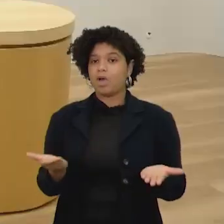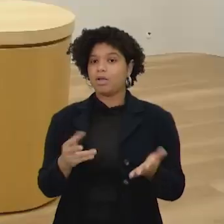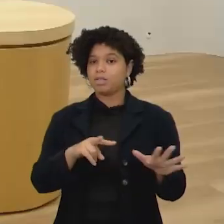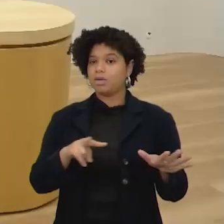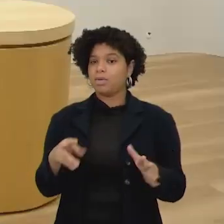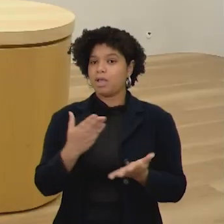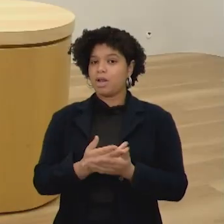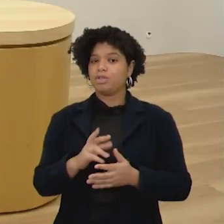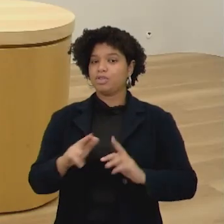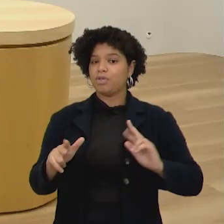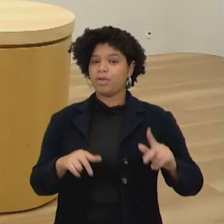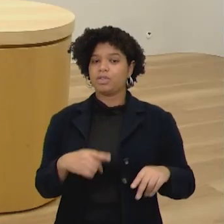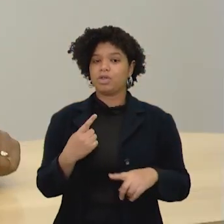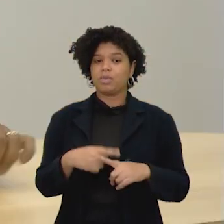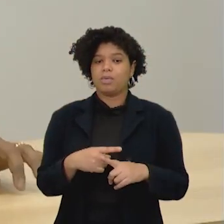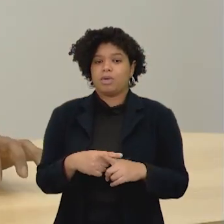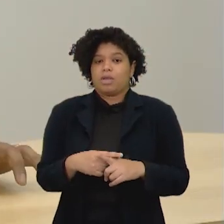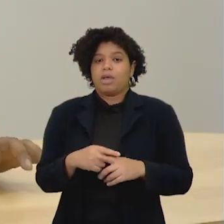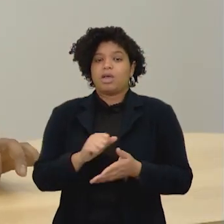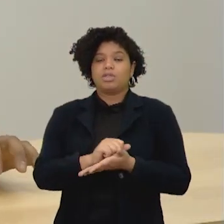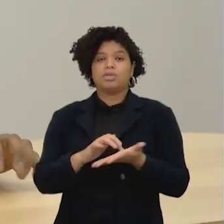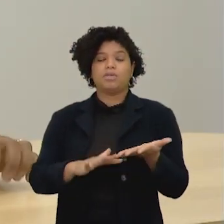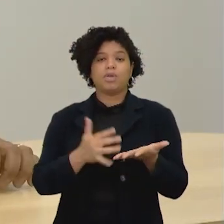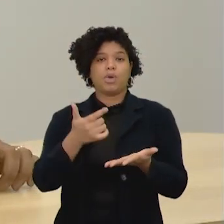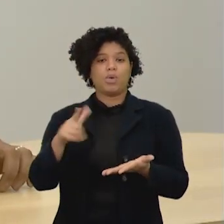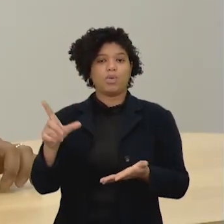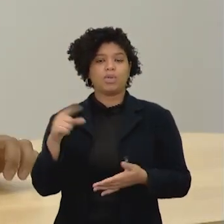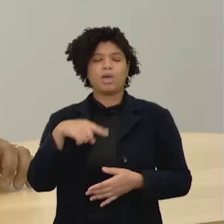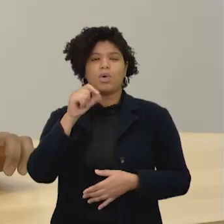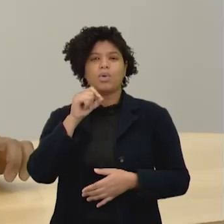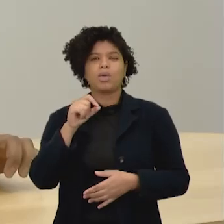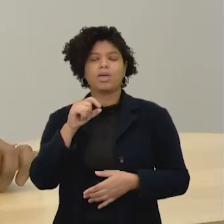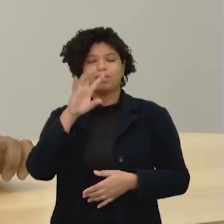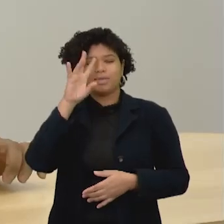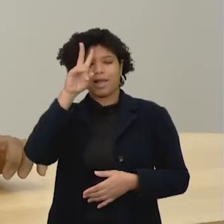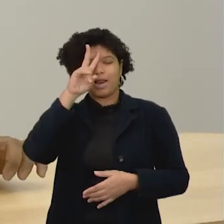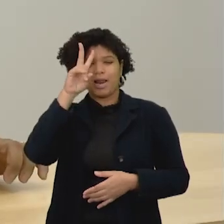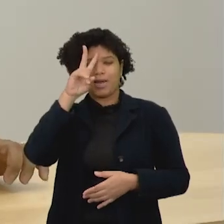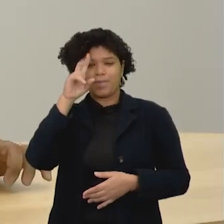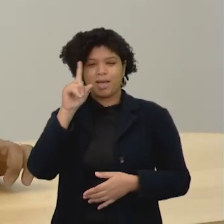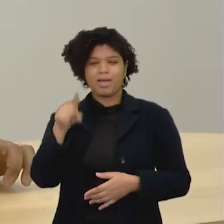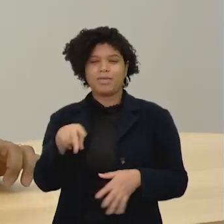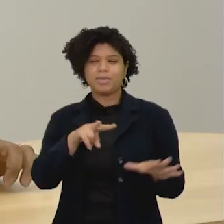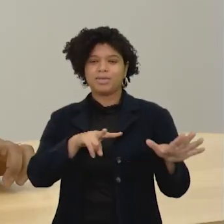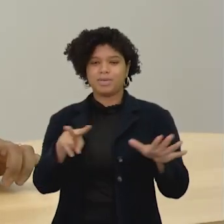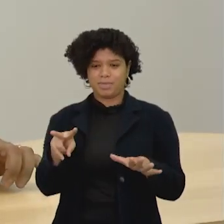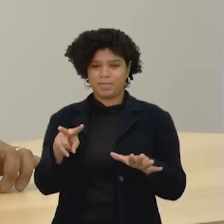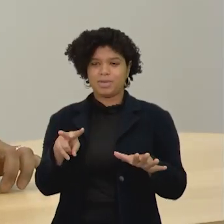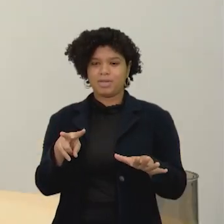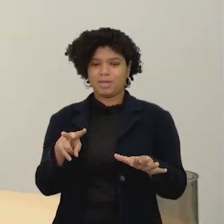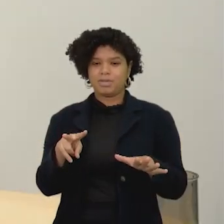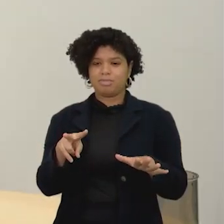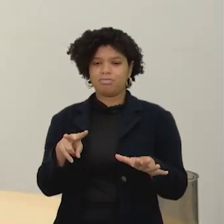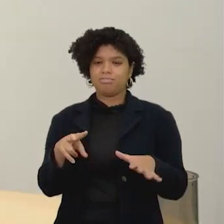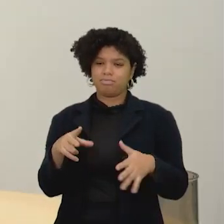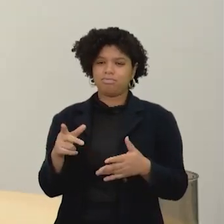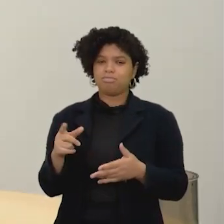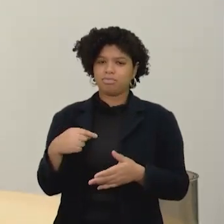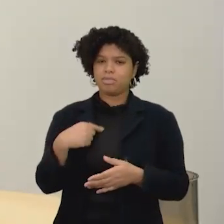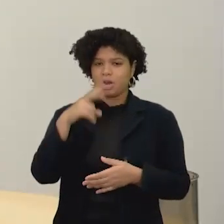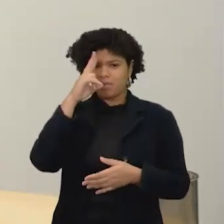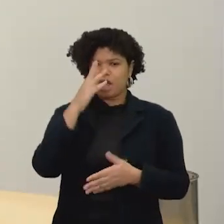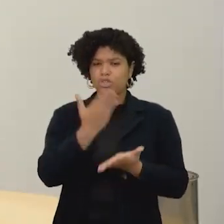Porque a gente não está mais na sequência de atividades, a gente está com uma retomada. É uma semana de recuperação, pode dizer assim, Pro? Semana de